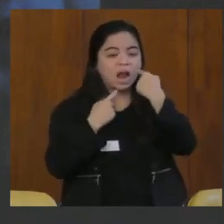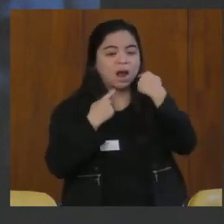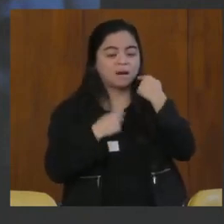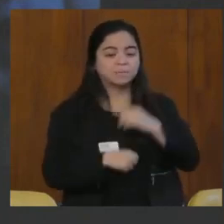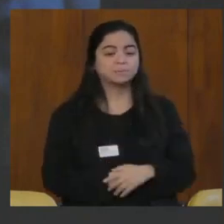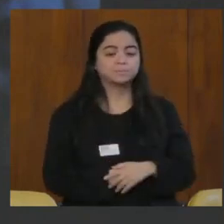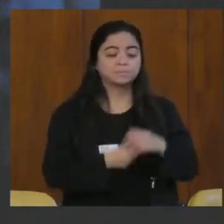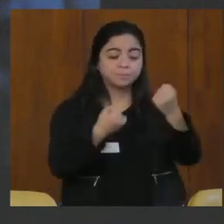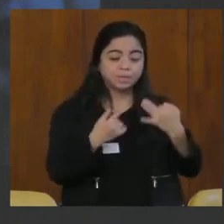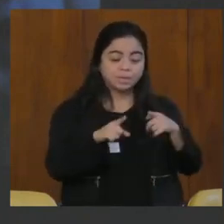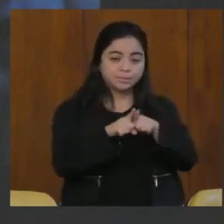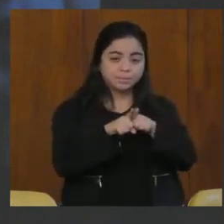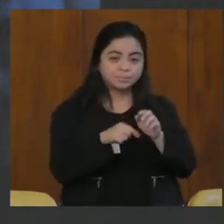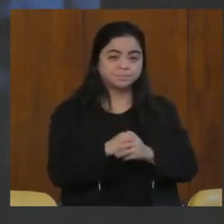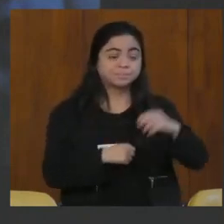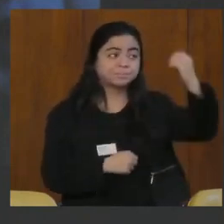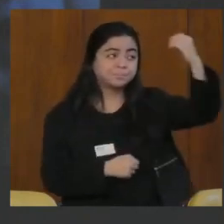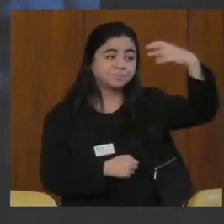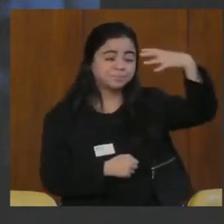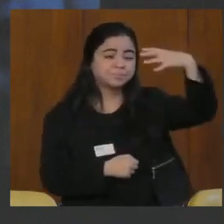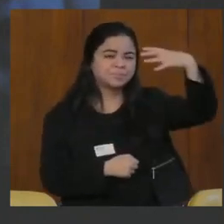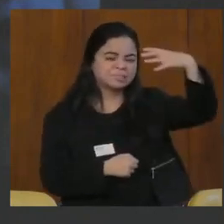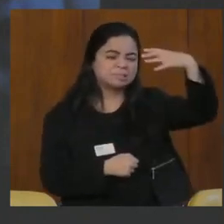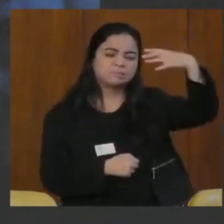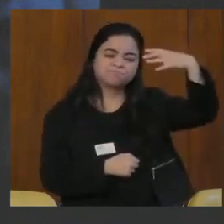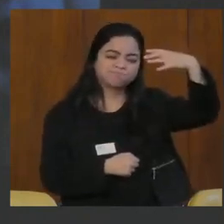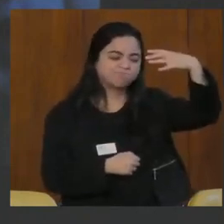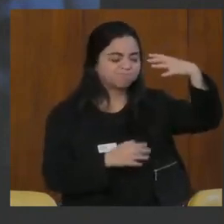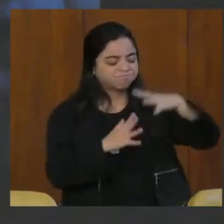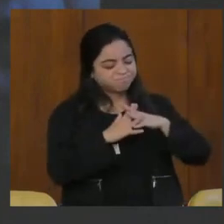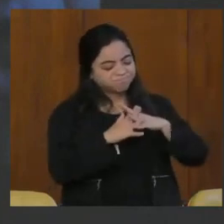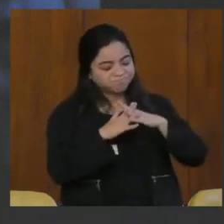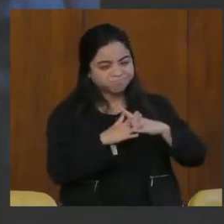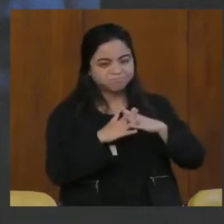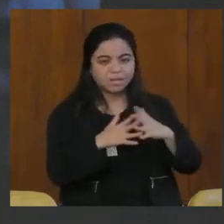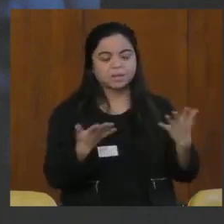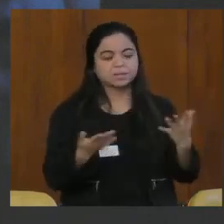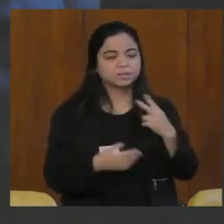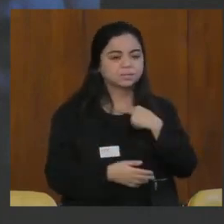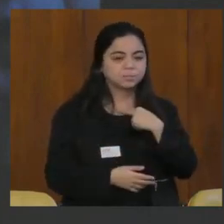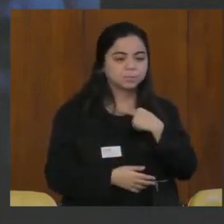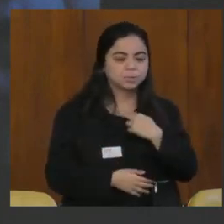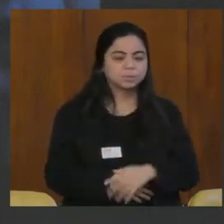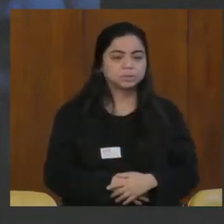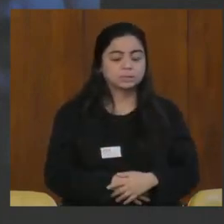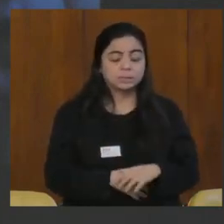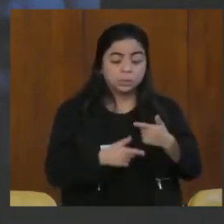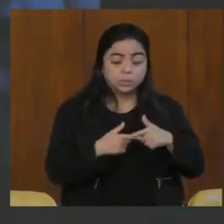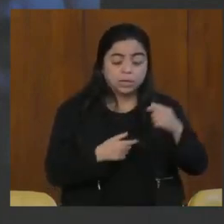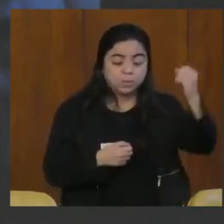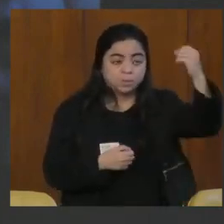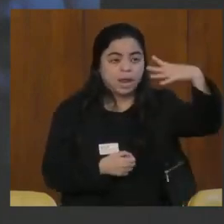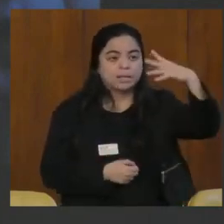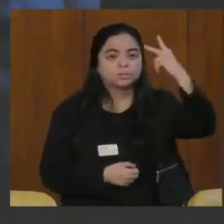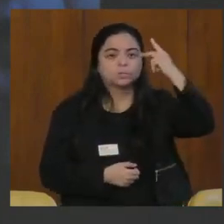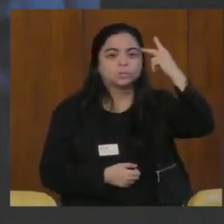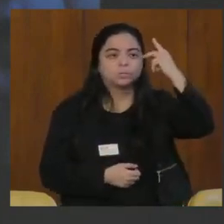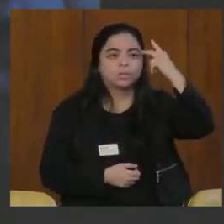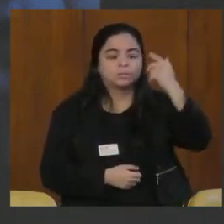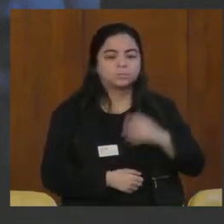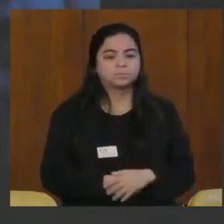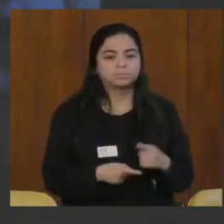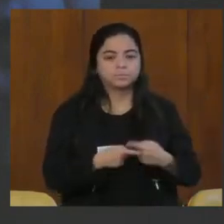fala. Outra coisa, luz artificial, atrapalha muito o pediatra na hora que está examinando. Tem dúvida? Vai para a luz natural, porque,